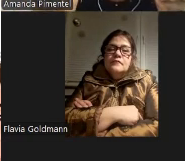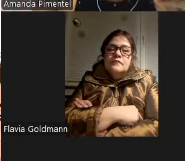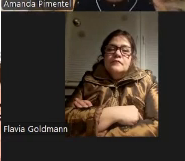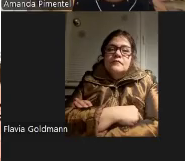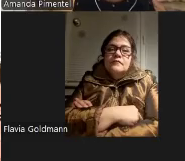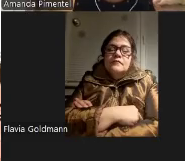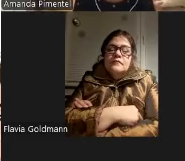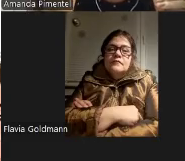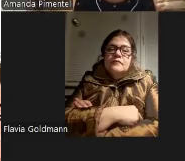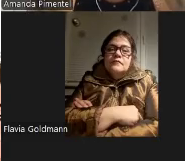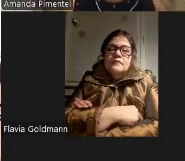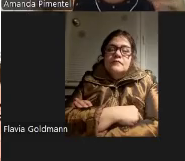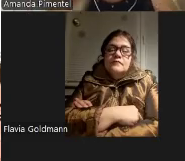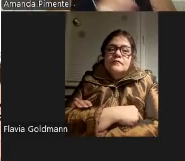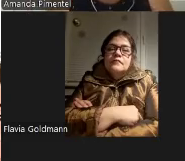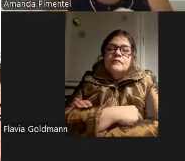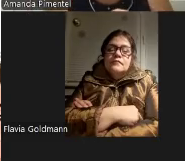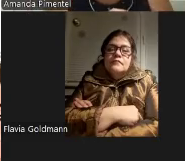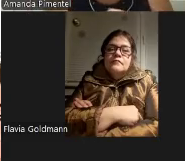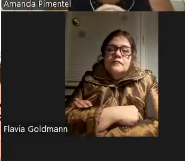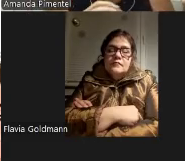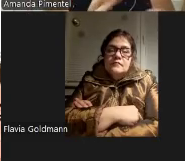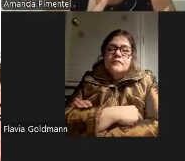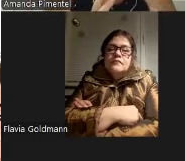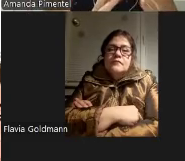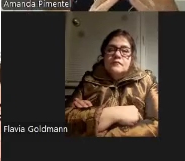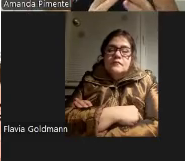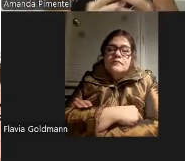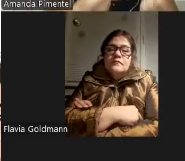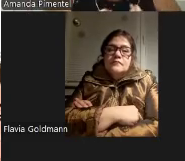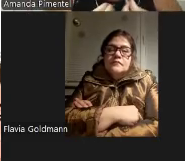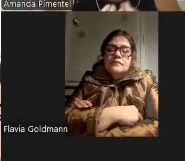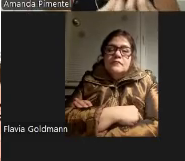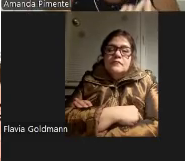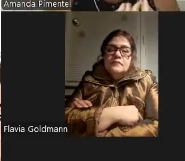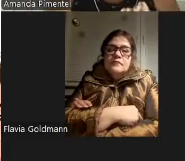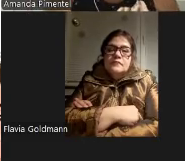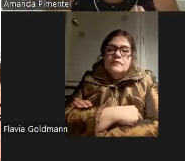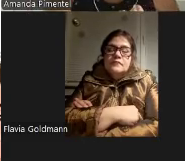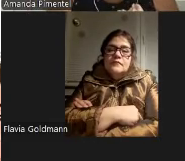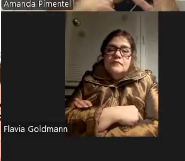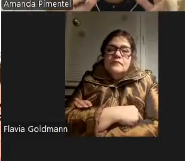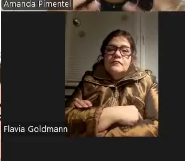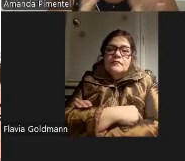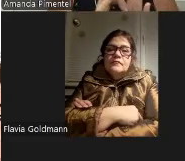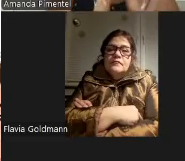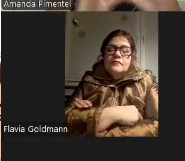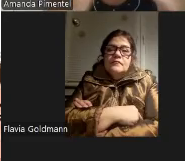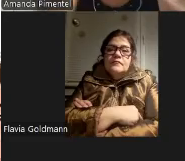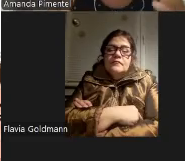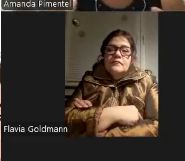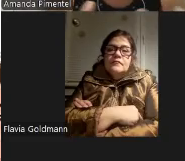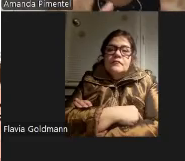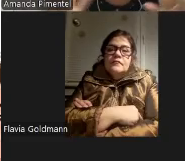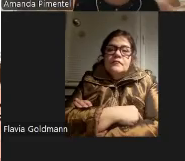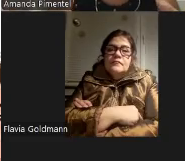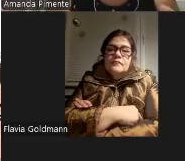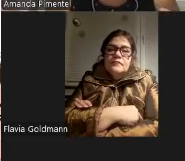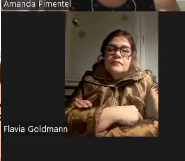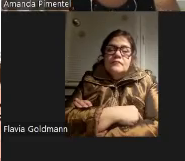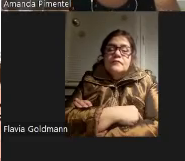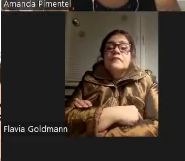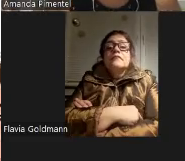que está sendo solicitado para entregar para quem pediu. Então, quando a gente tem privação de sono, é como se esse bibliotecário